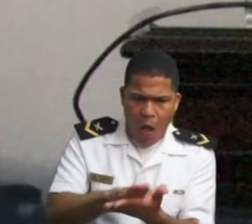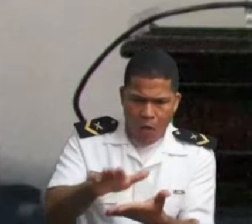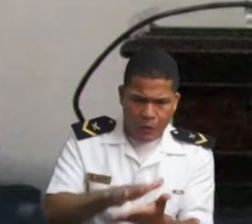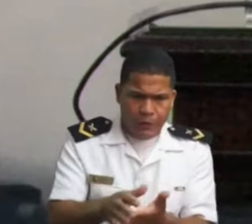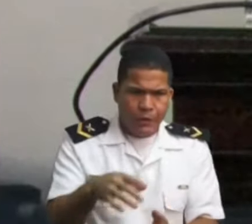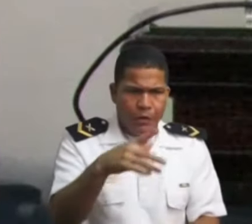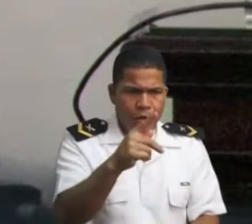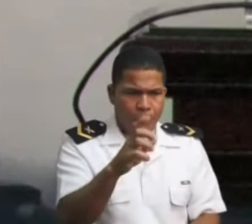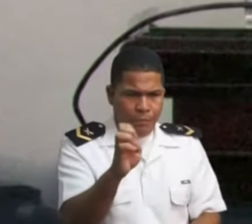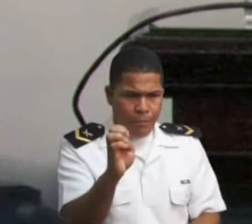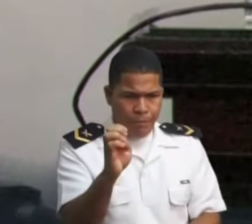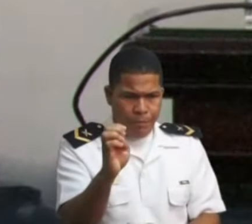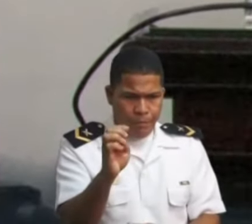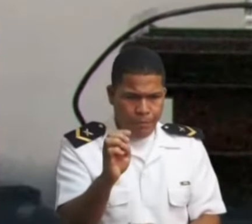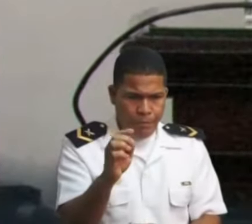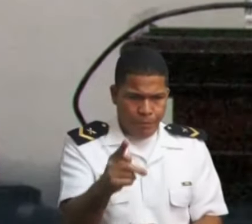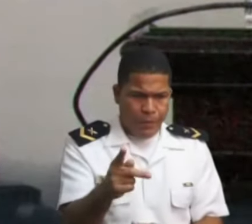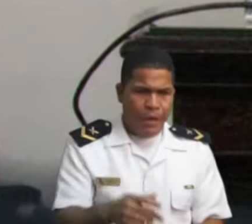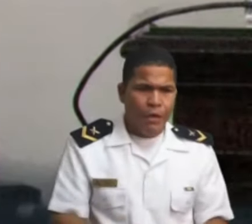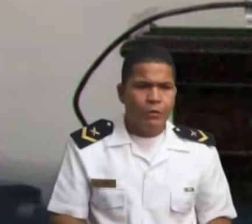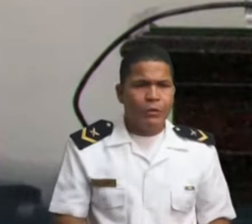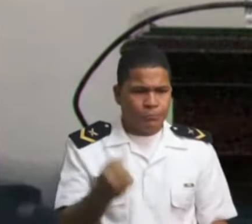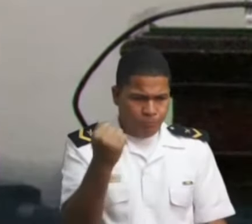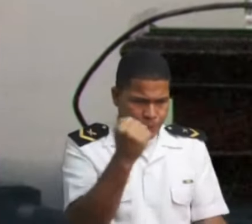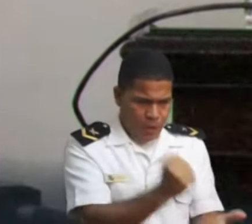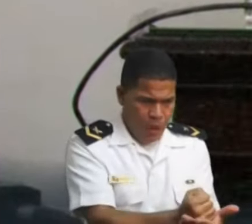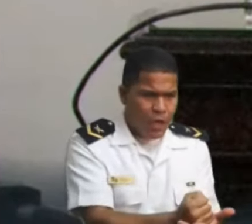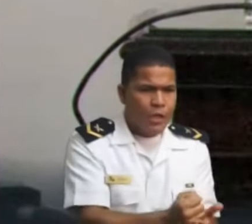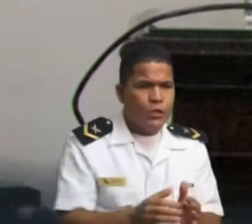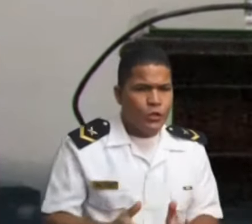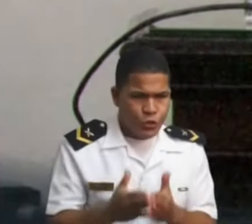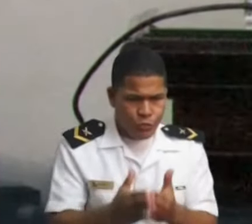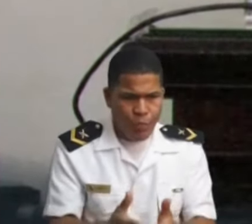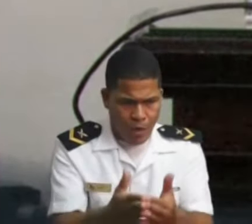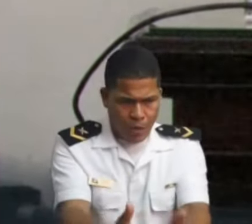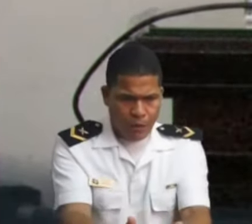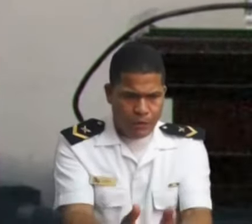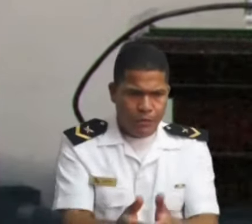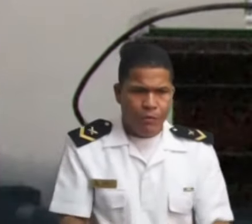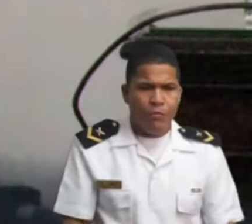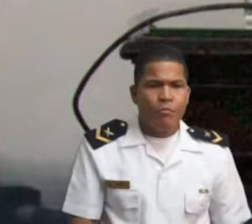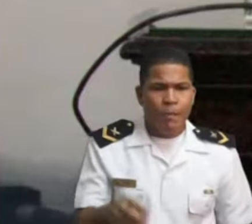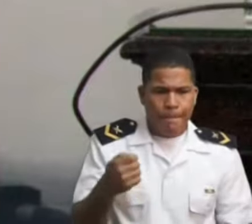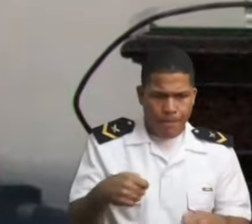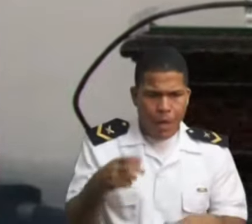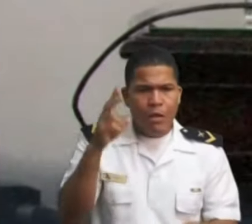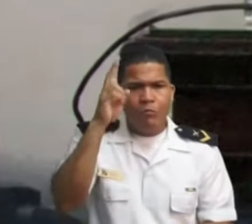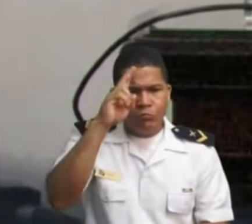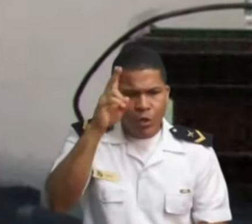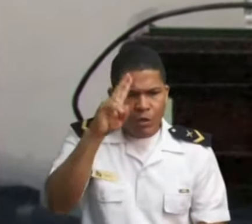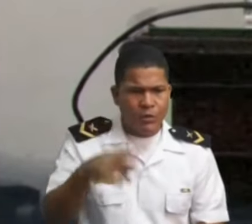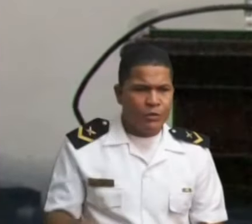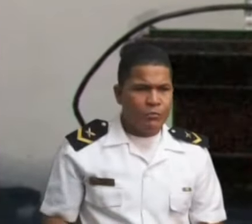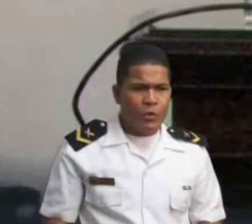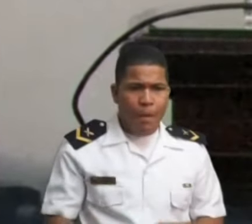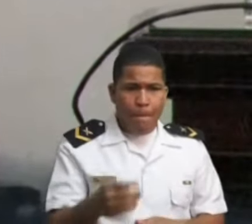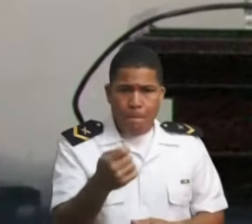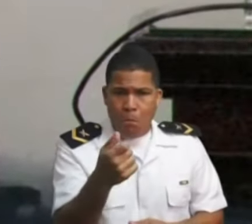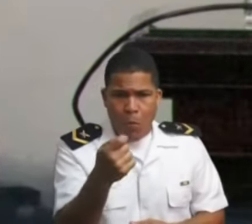registro especial brasileiro, registro de propriedade de embarcação, armadores e ônus. Releva mencionar que isso ocorreu em menos de um